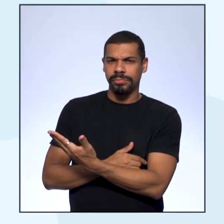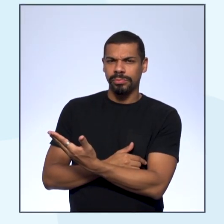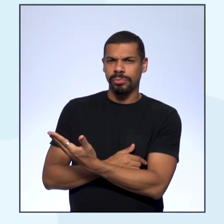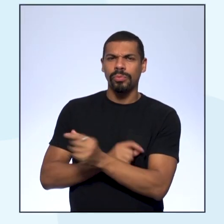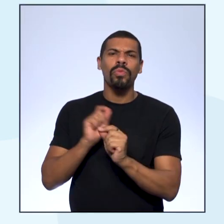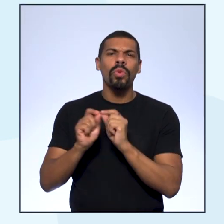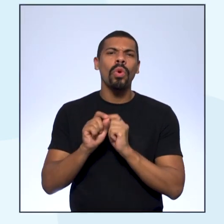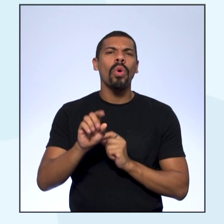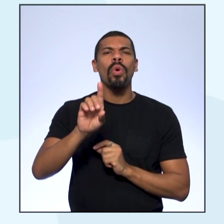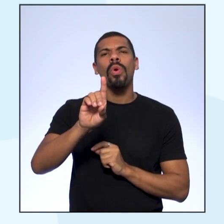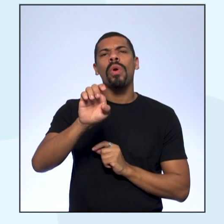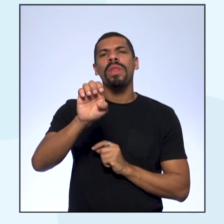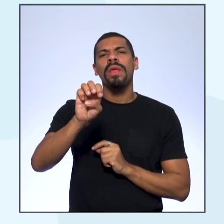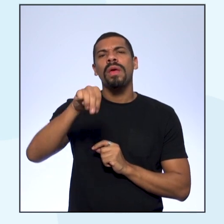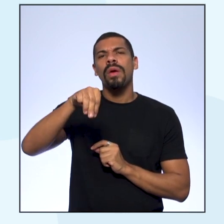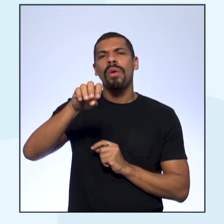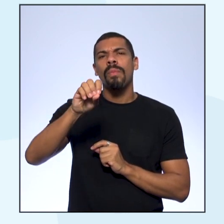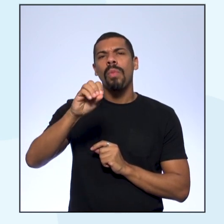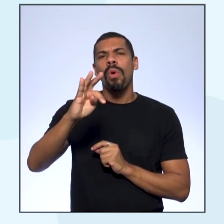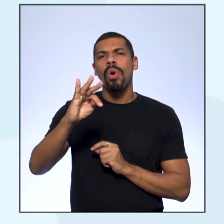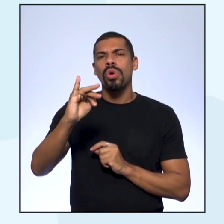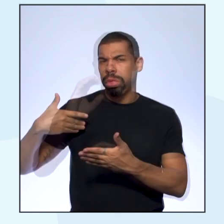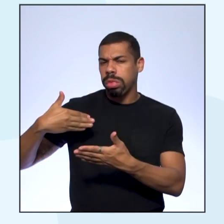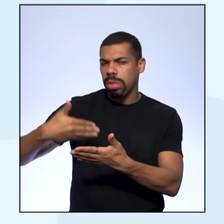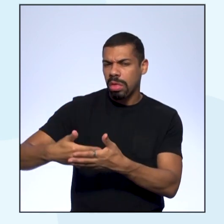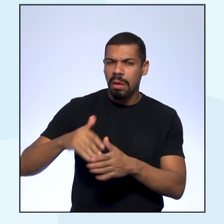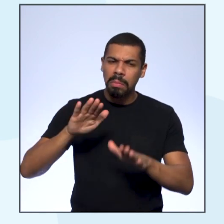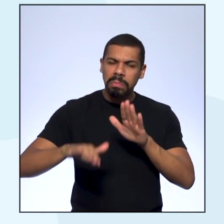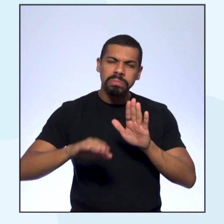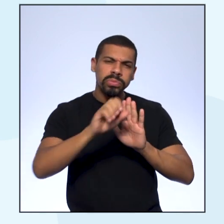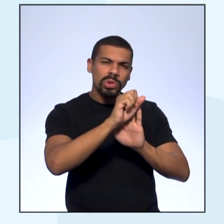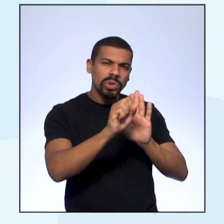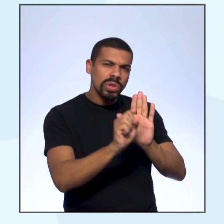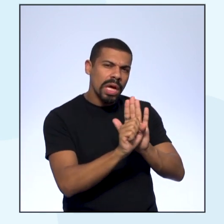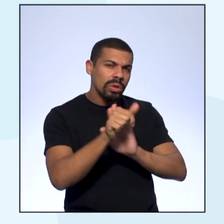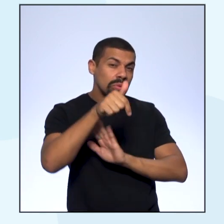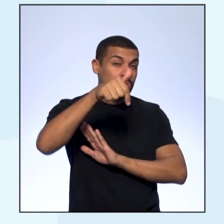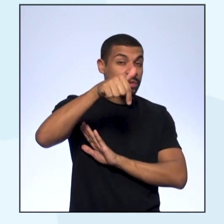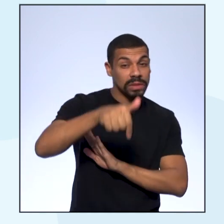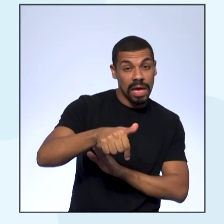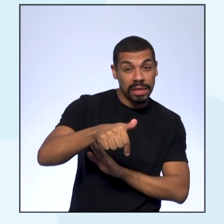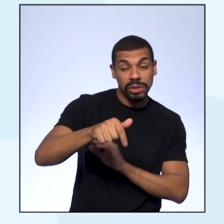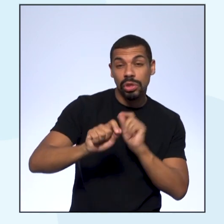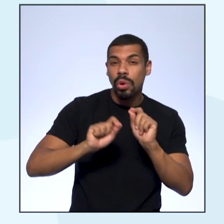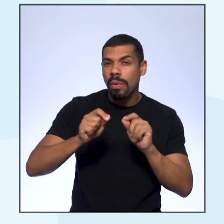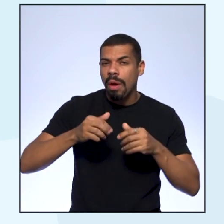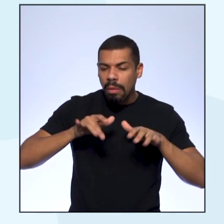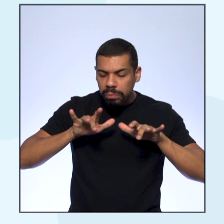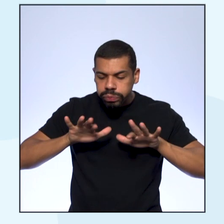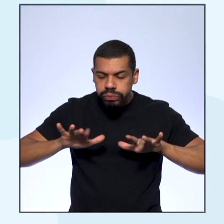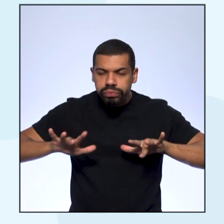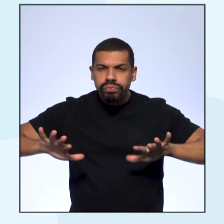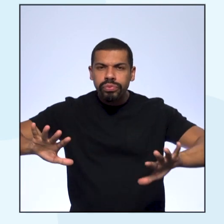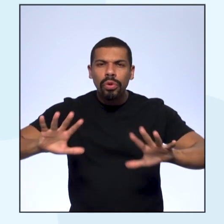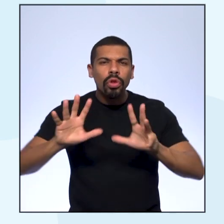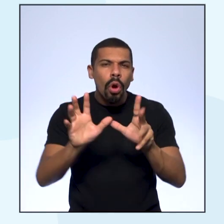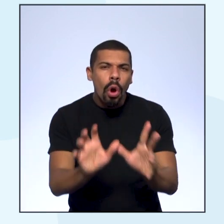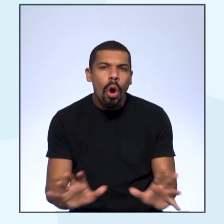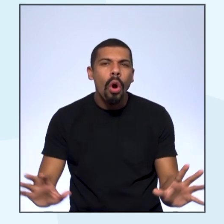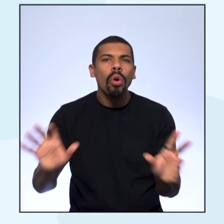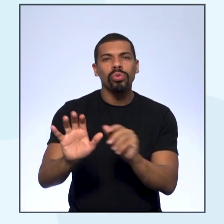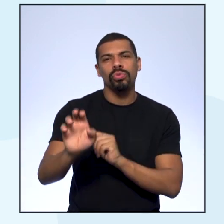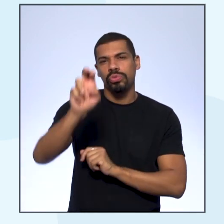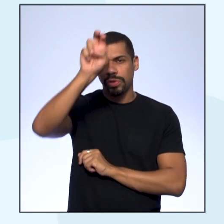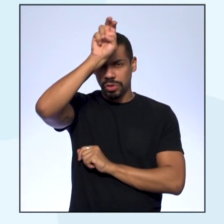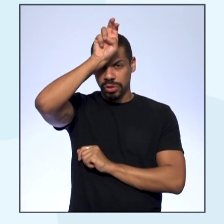do hierático, ele surgiu por volta do século VII e se espalhou rapidamente por todo o Egito. Isso que vocês estão vendo aí na